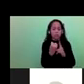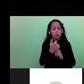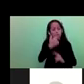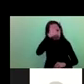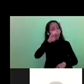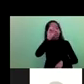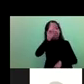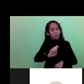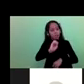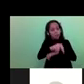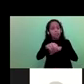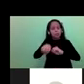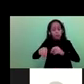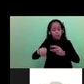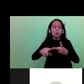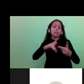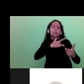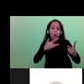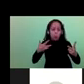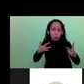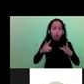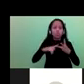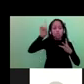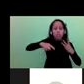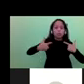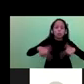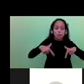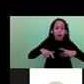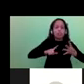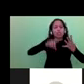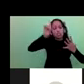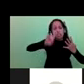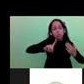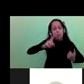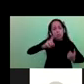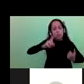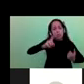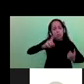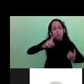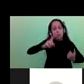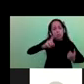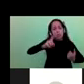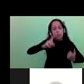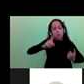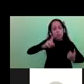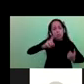educação, direito à saúde, direito ao trabalho, direito à assistência social.